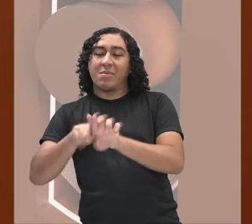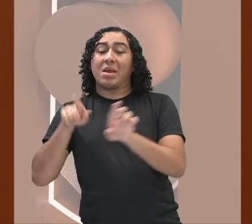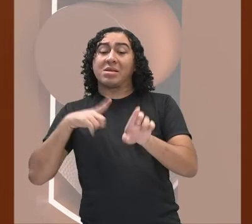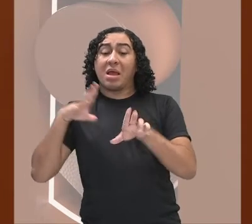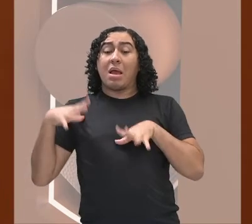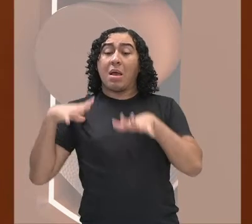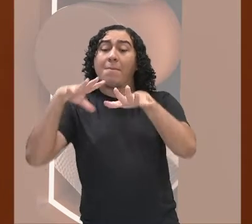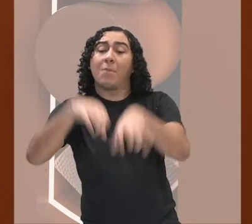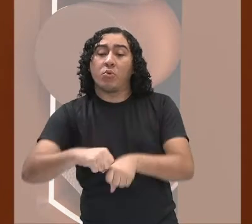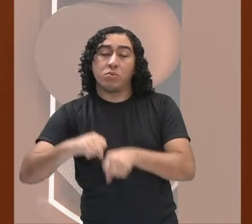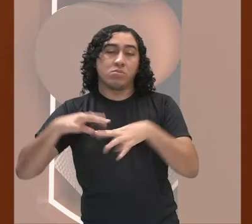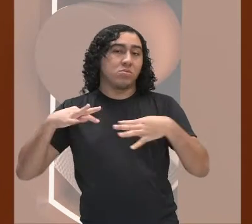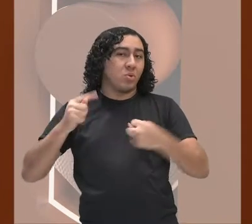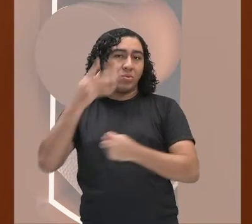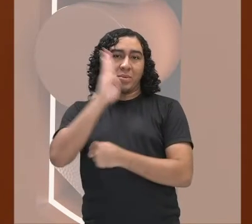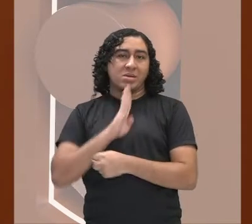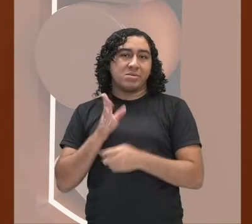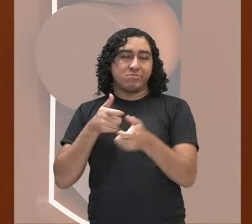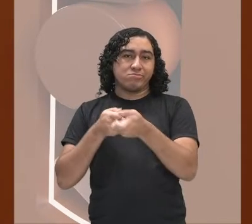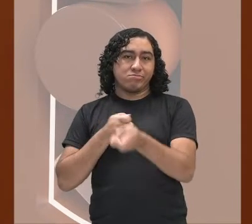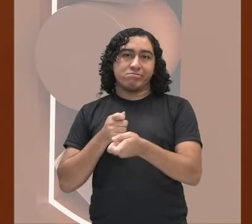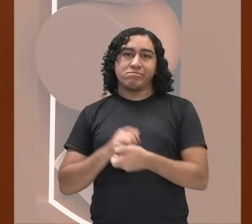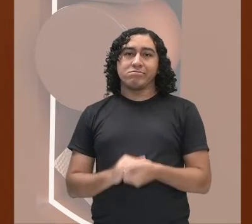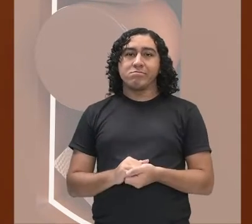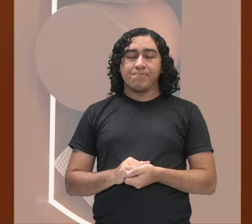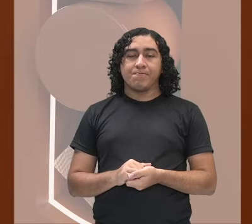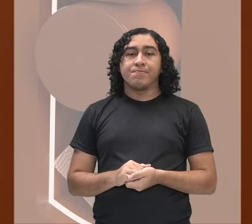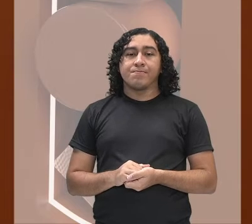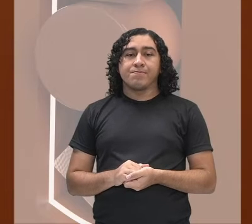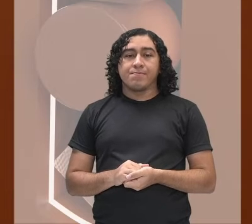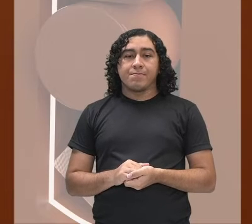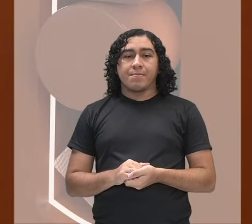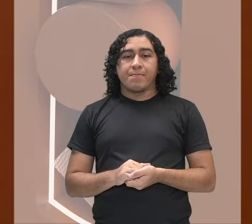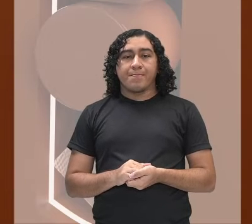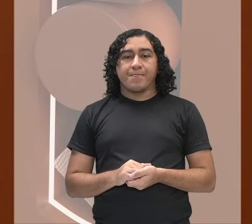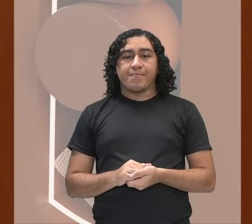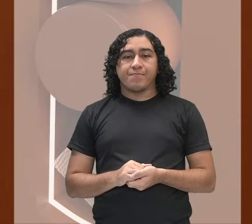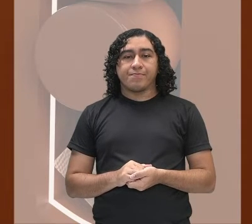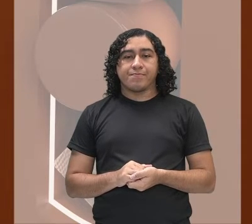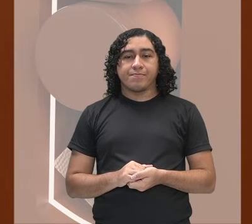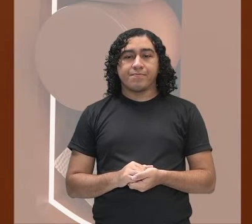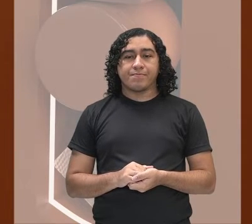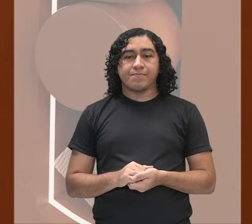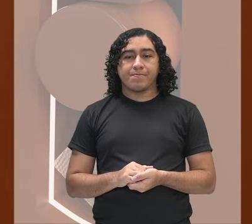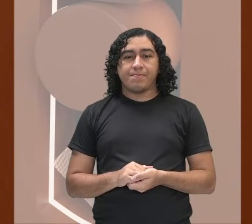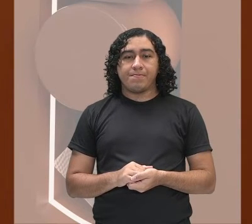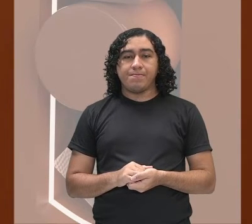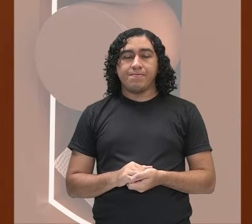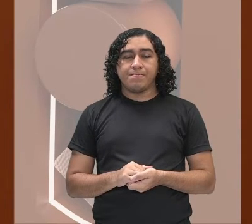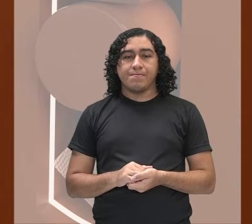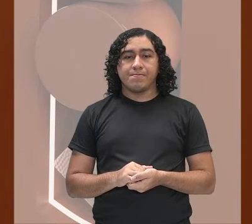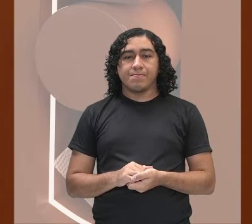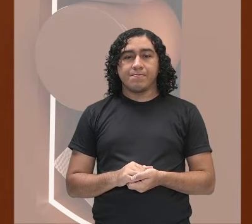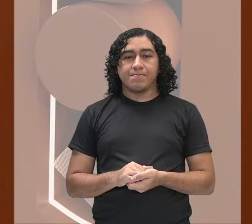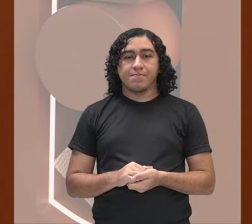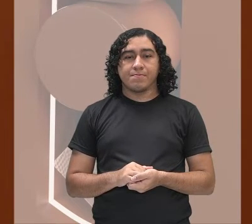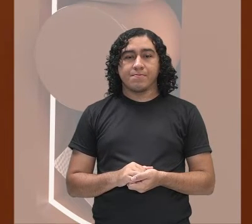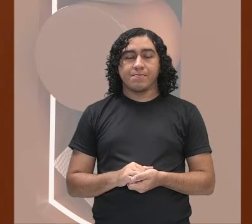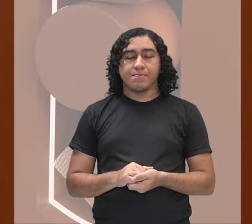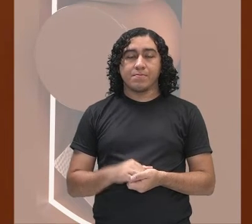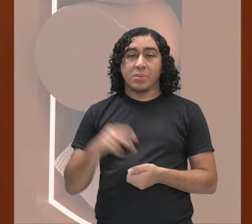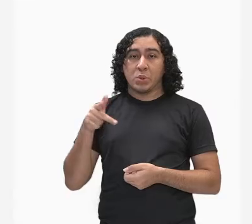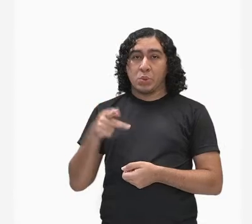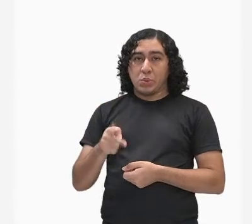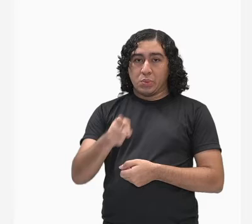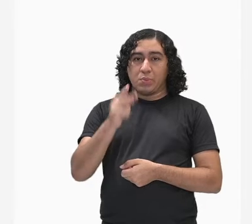do Estado para si, não é isso? Muito bem. Então vamos lá, vamos continuar nessa nossa